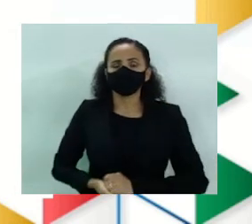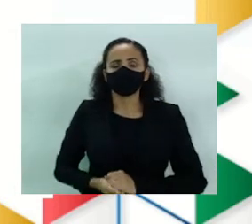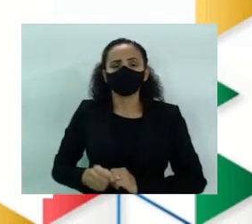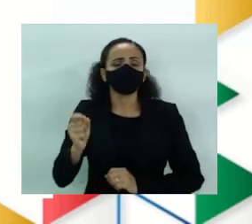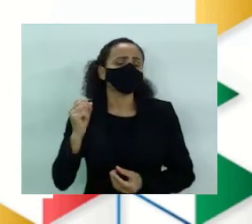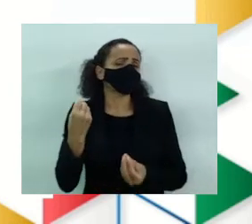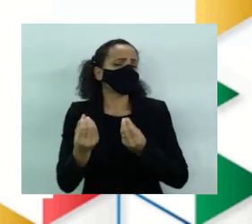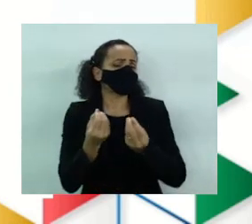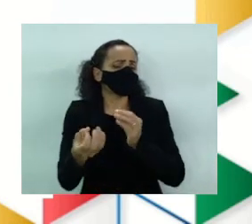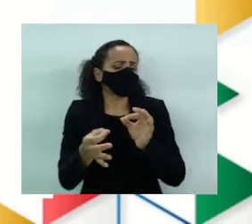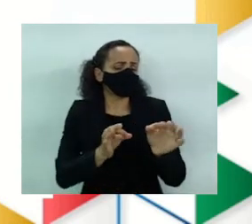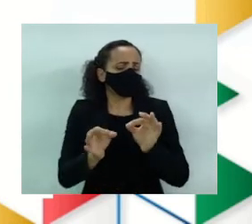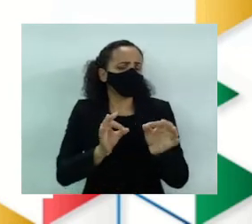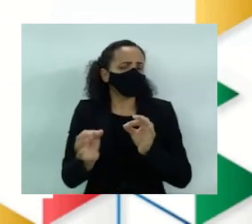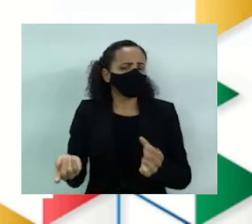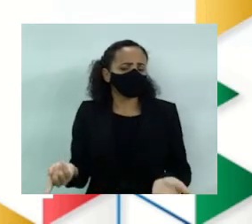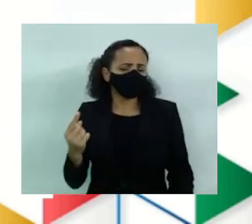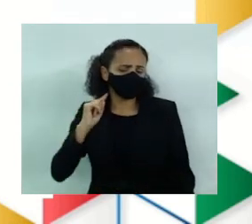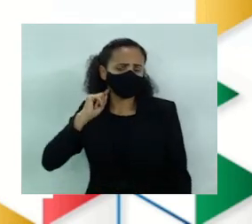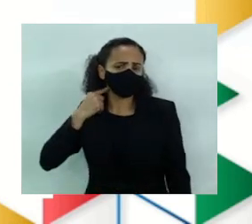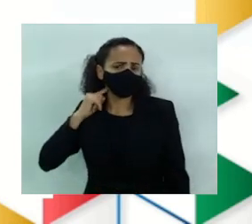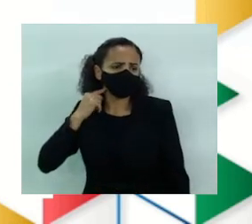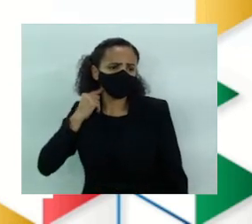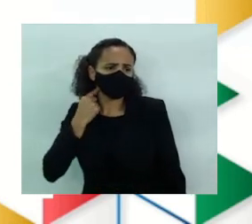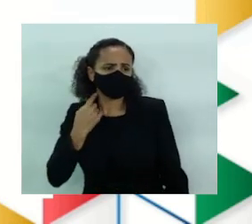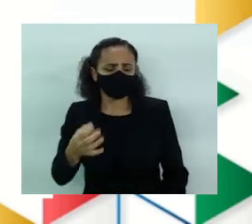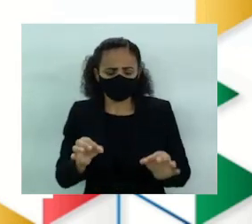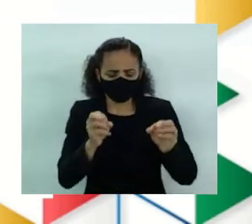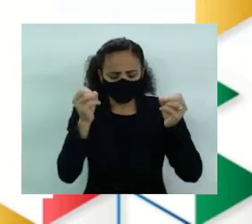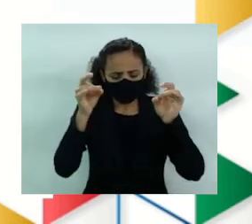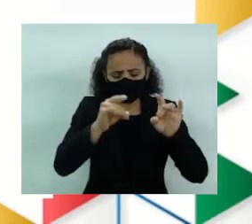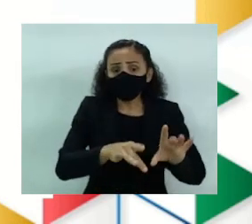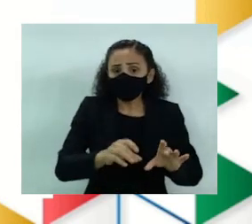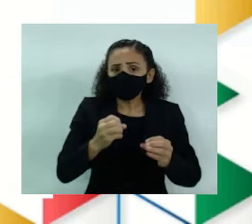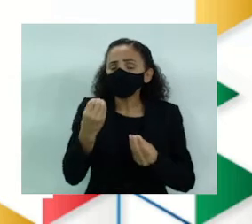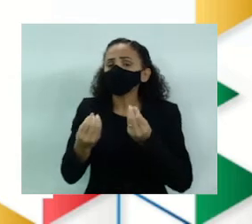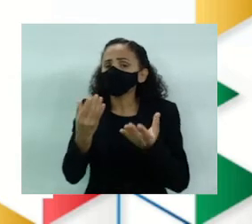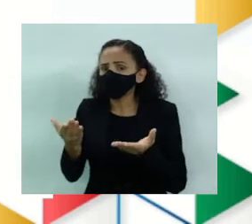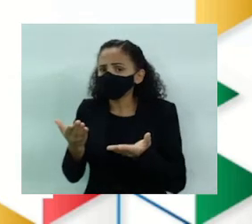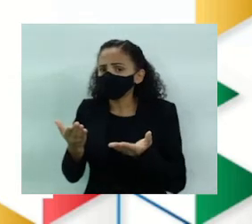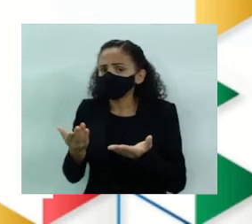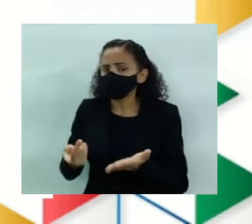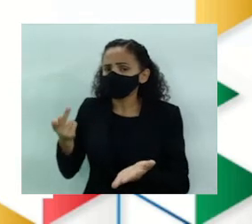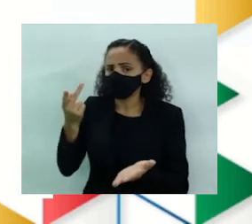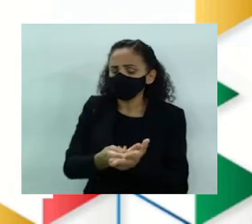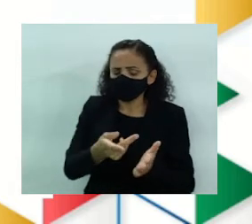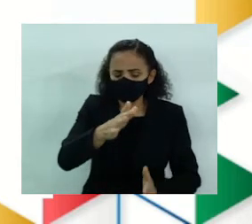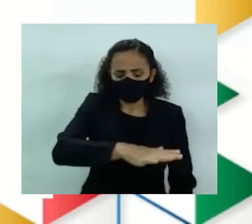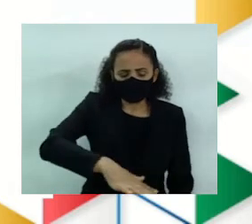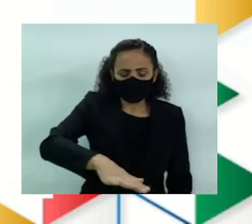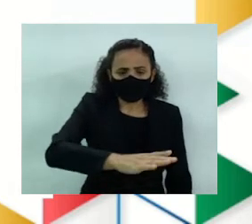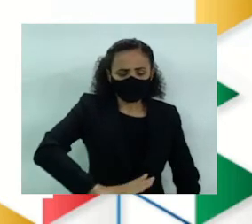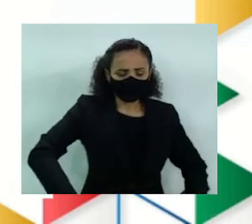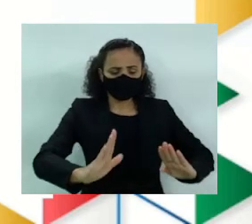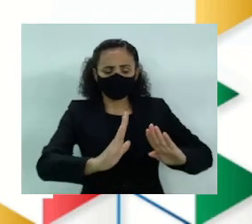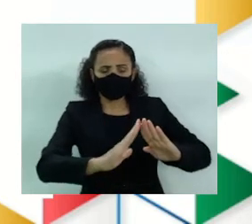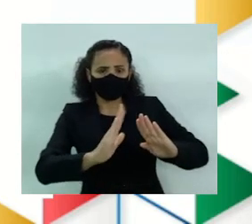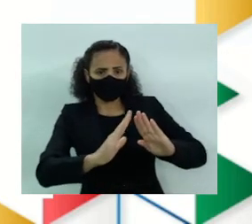descarte irregular de resíduos. O descarte errôneo de resíduos provenientes de atividades